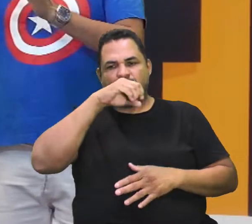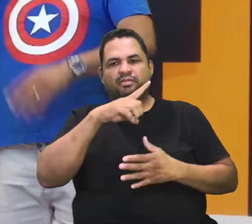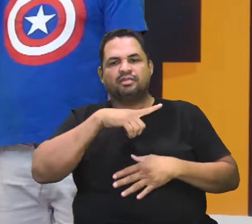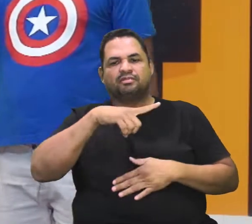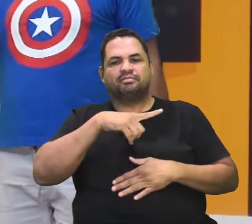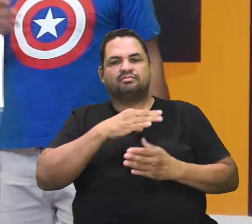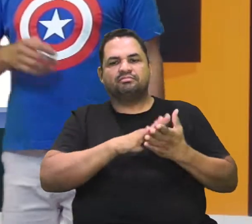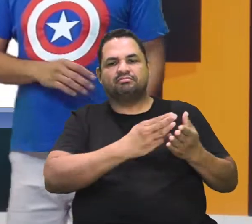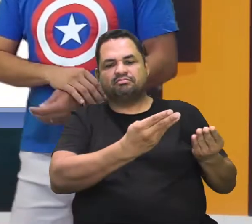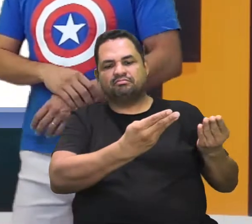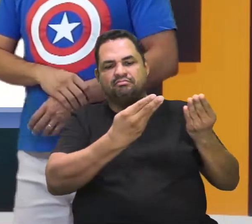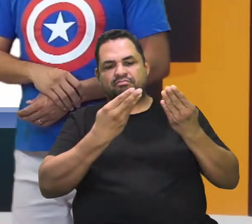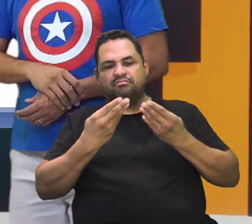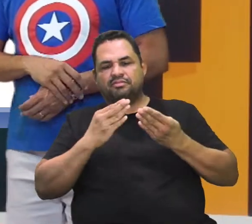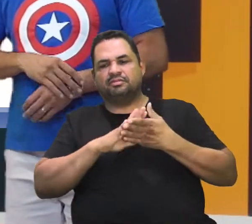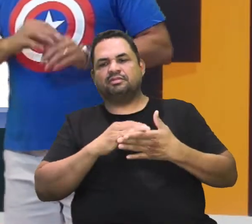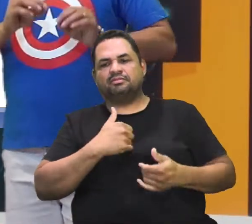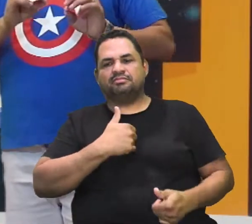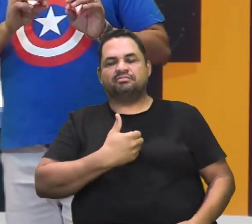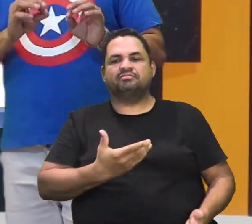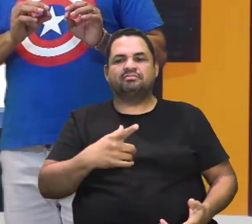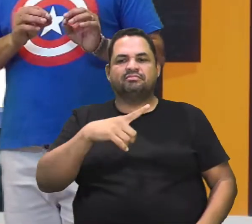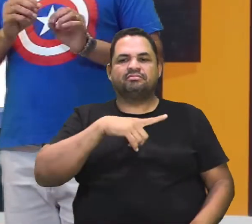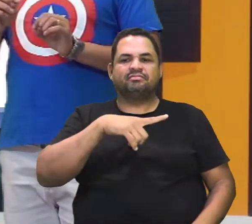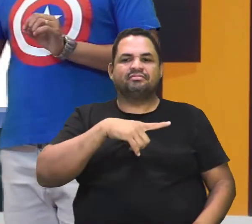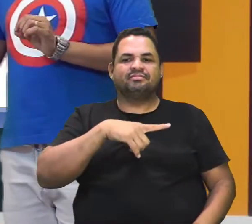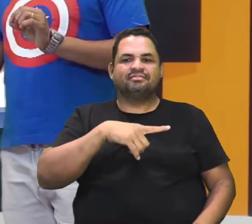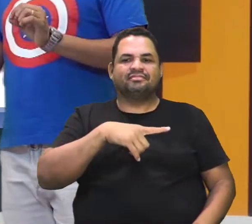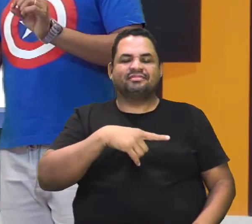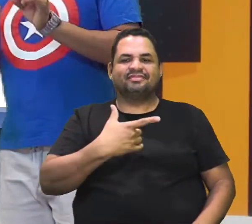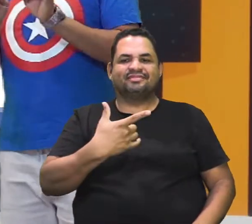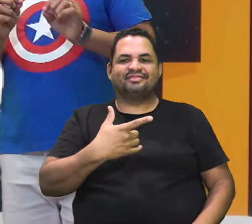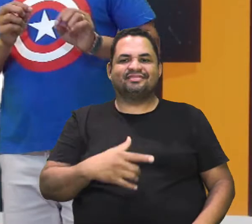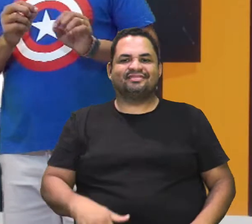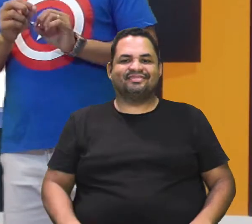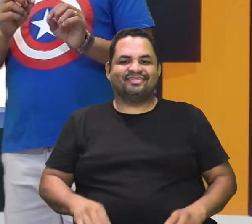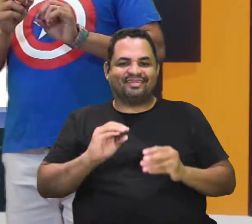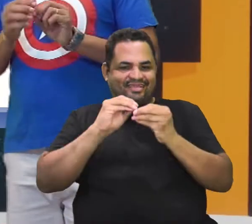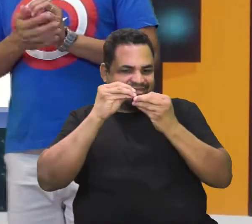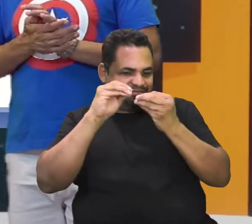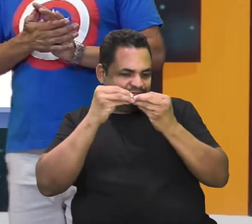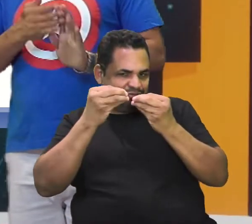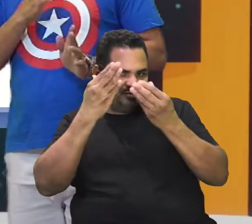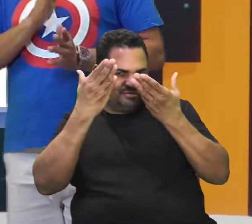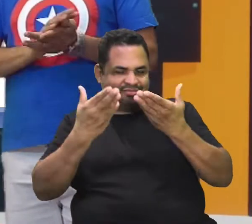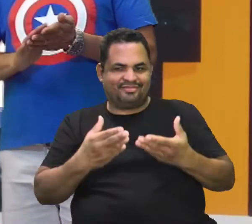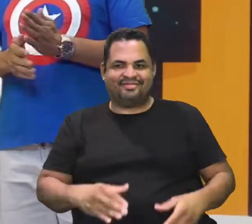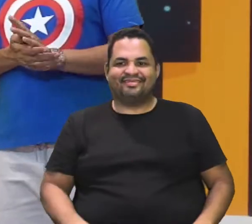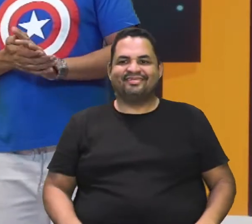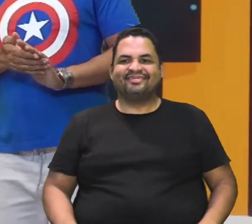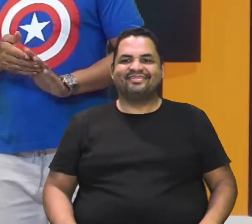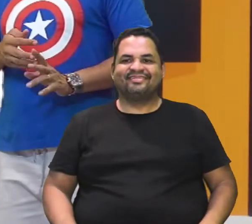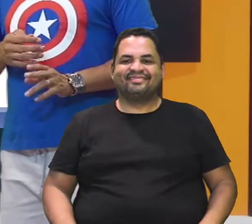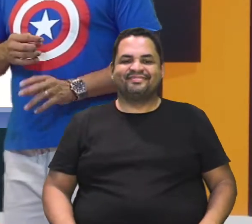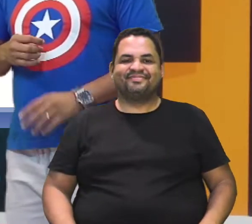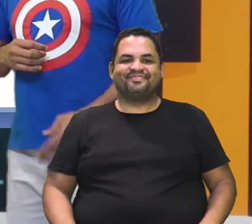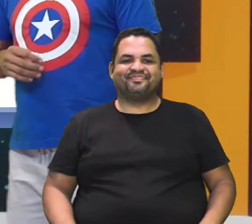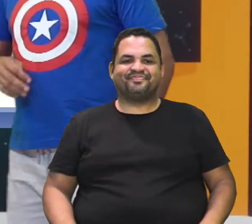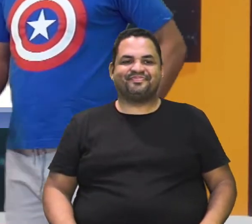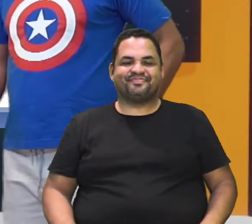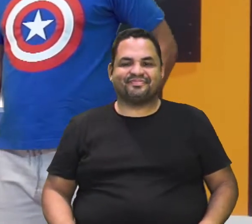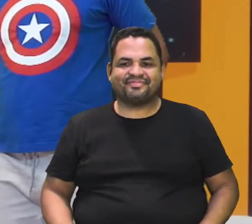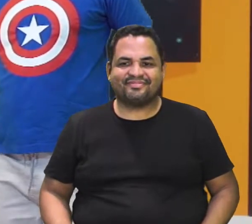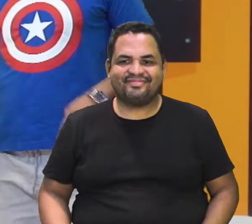ele herdou da avó dele e que ele tem um ciúme danado. Meu sobrinho até quebrou um pedacinho da porcelana esses dias. E eu como diriam os